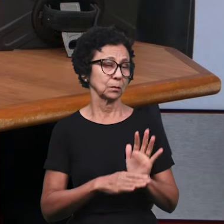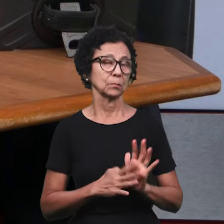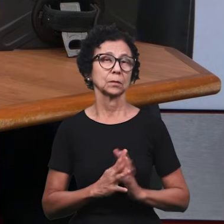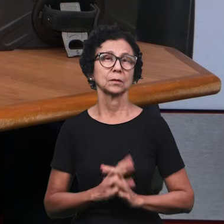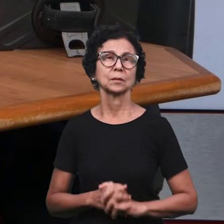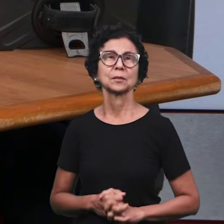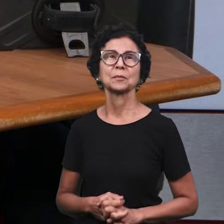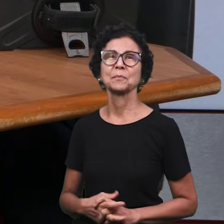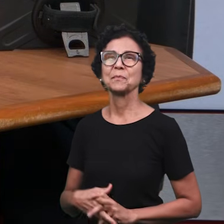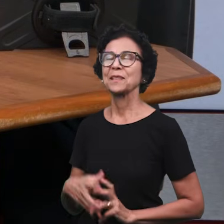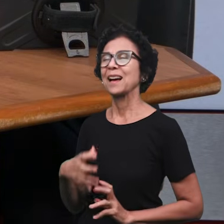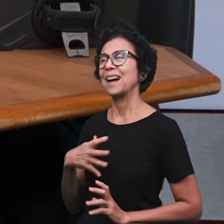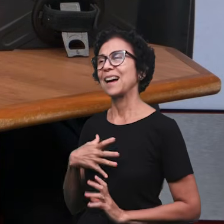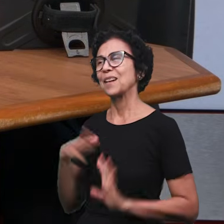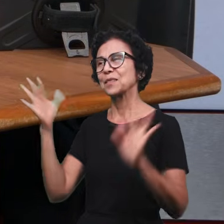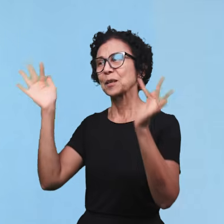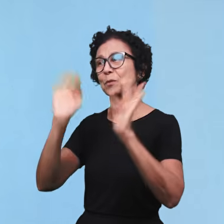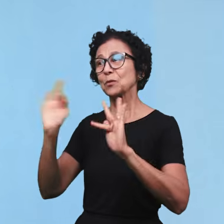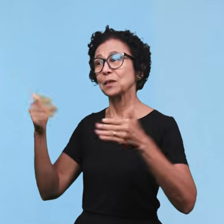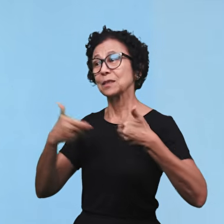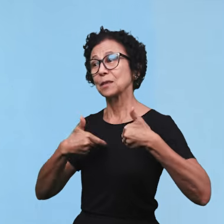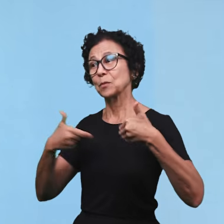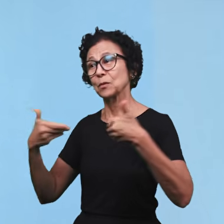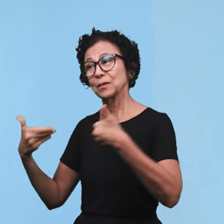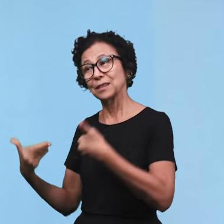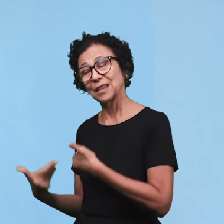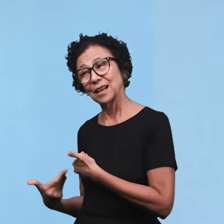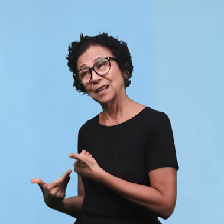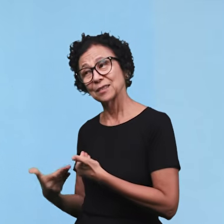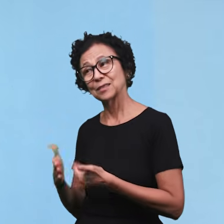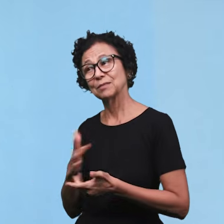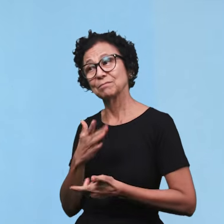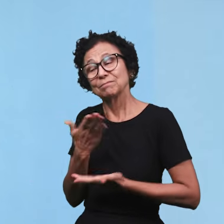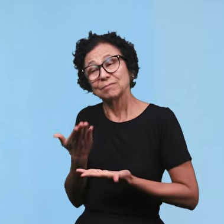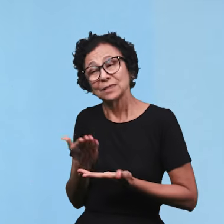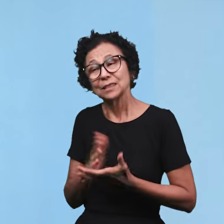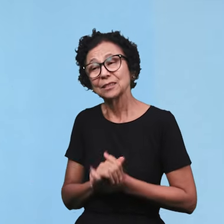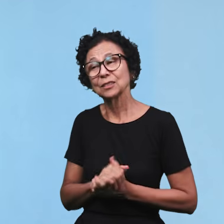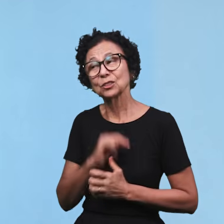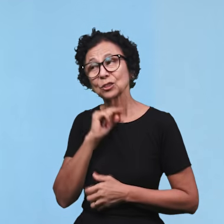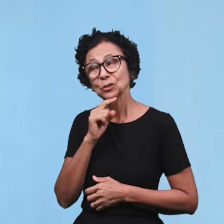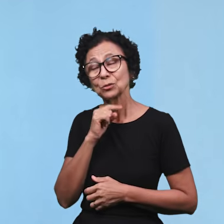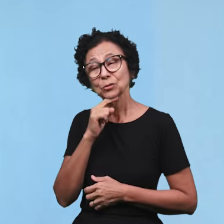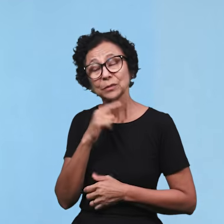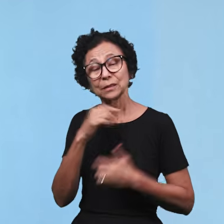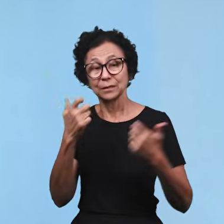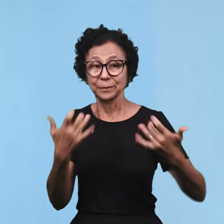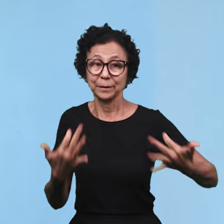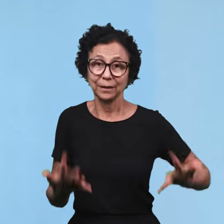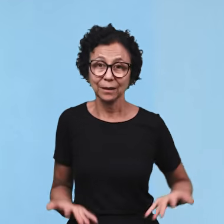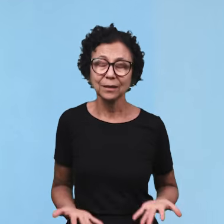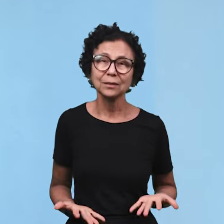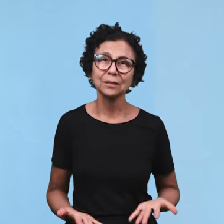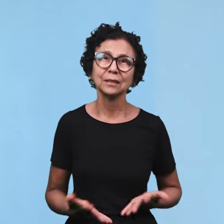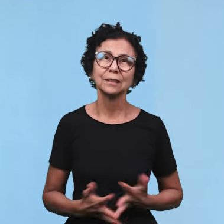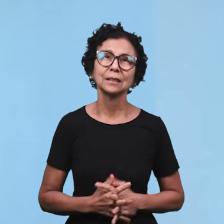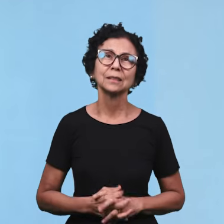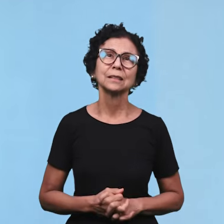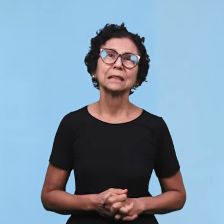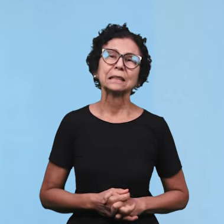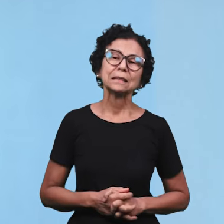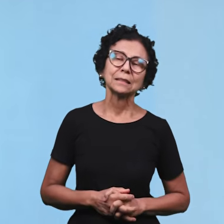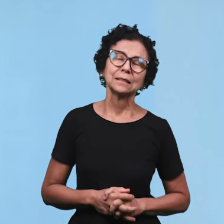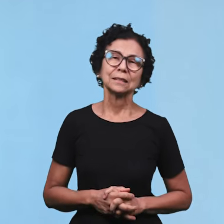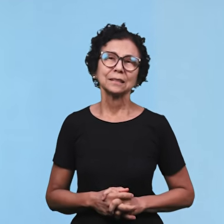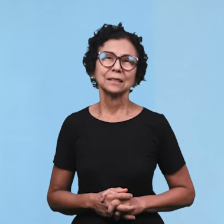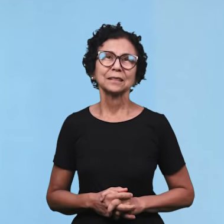querido? Fico muito feliz pelo convite. Espero que eu tenha sanado algumas dúvidas dos nossos telespectadores aí.